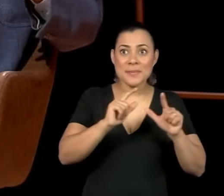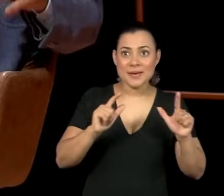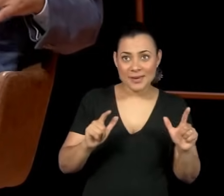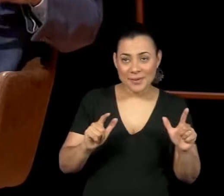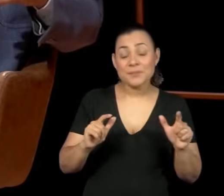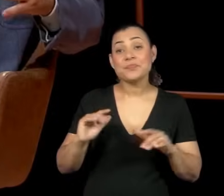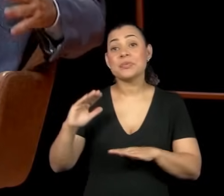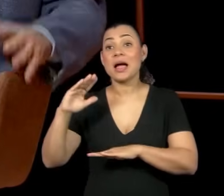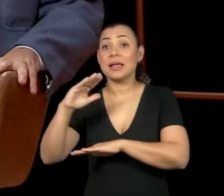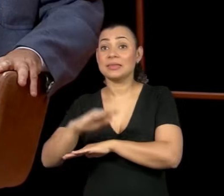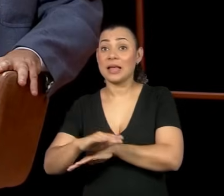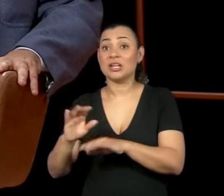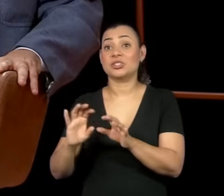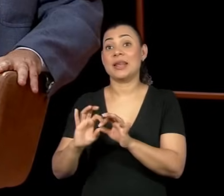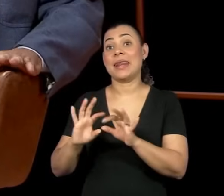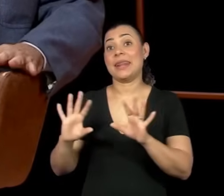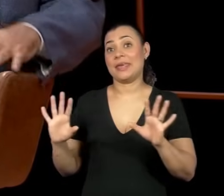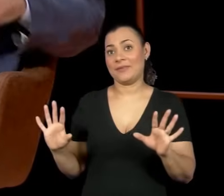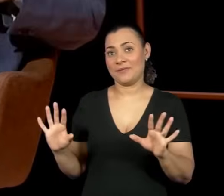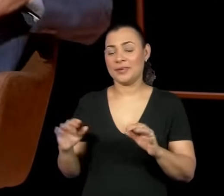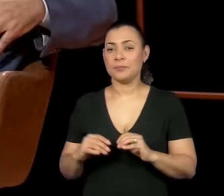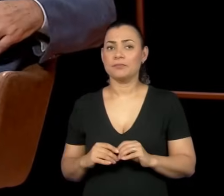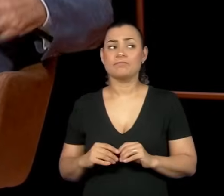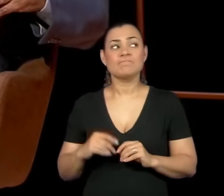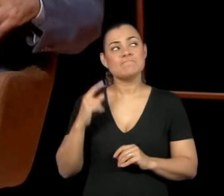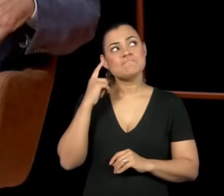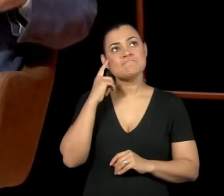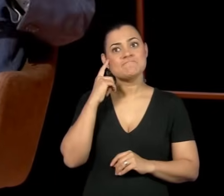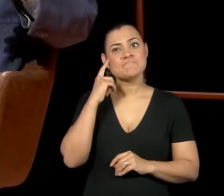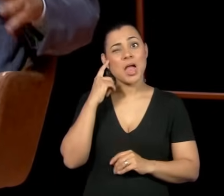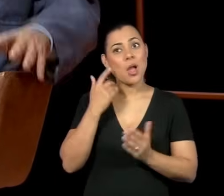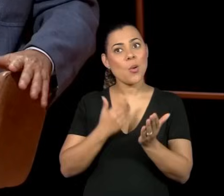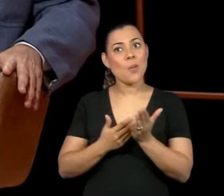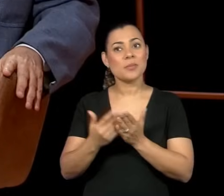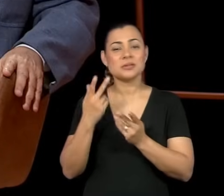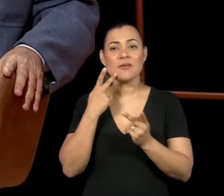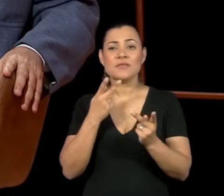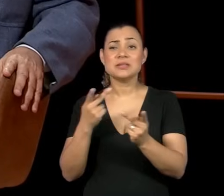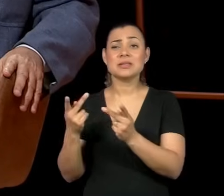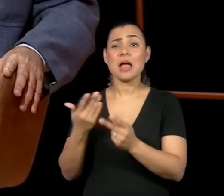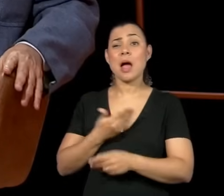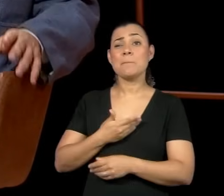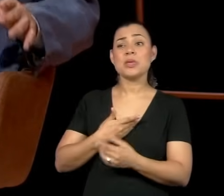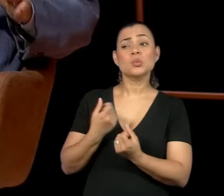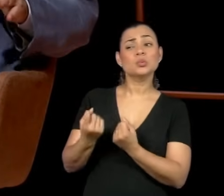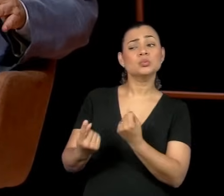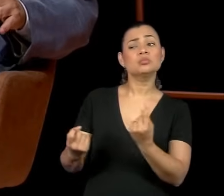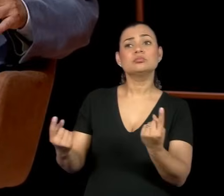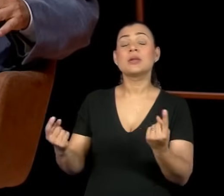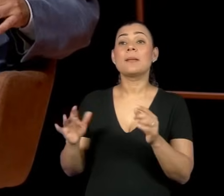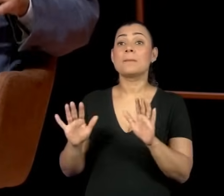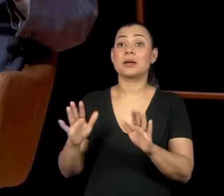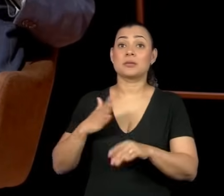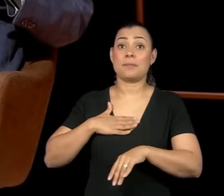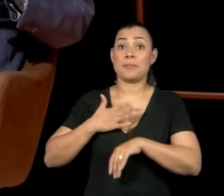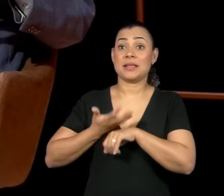e à tarde eu tinha livre, né? Eu comecei a visitar uns amigos e a minha